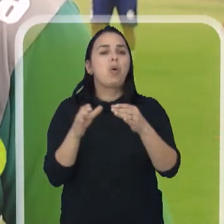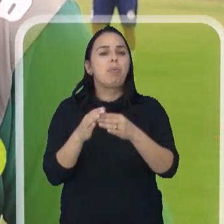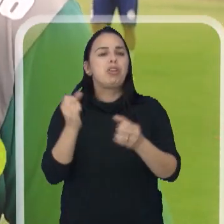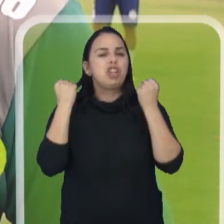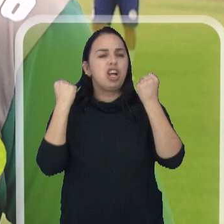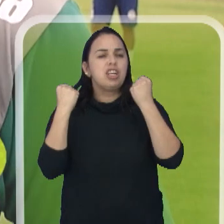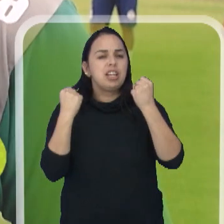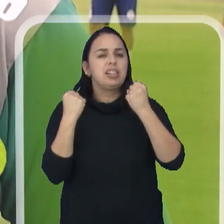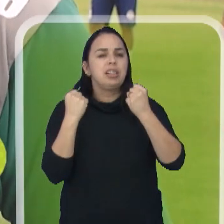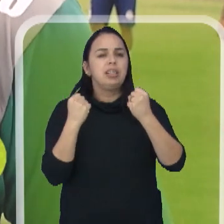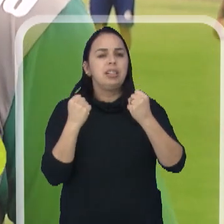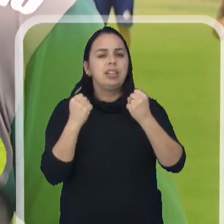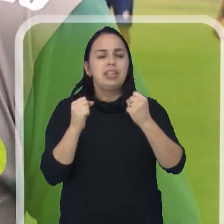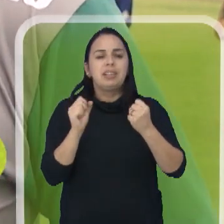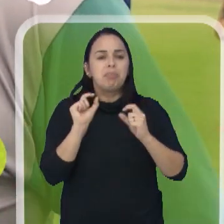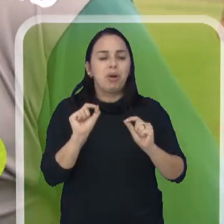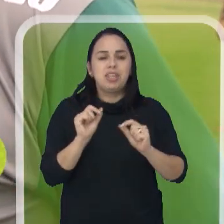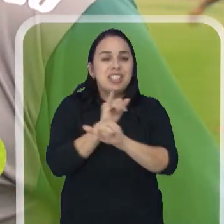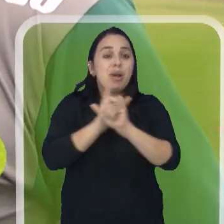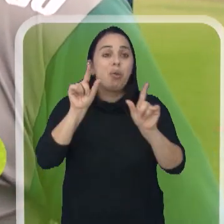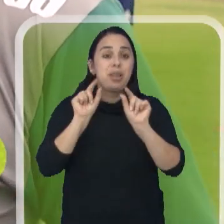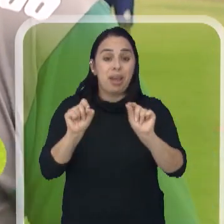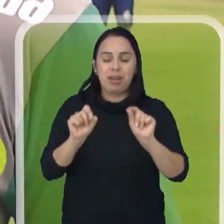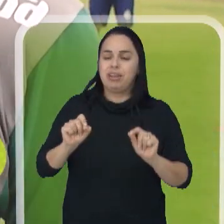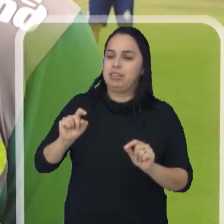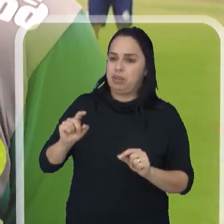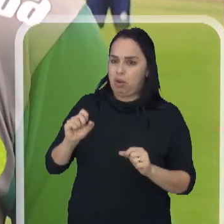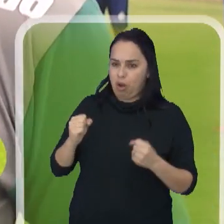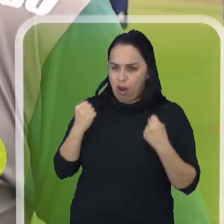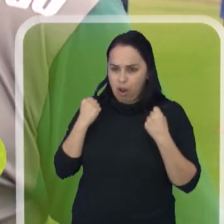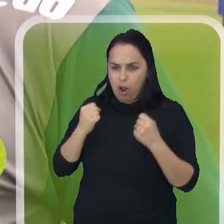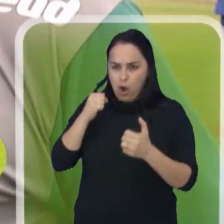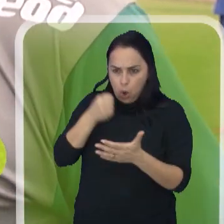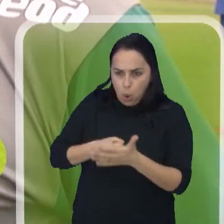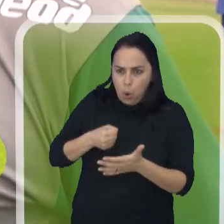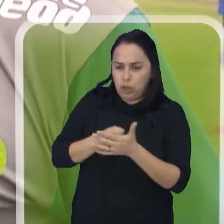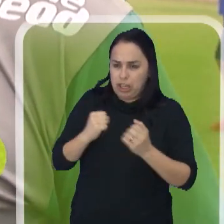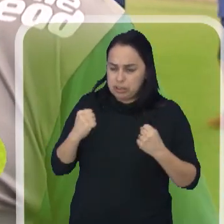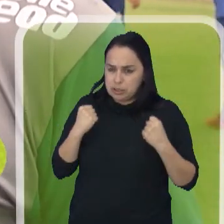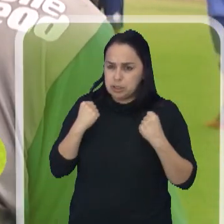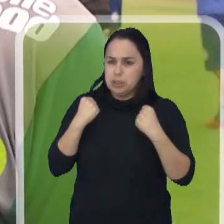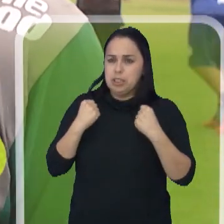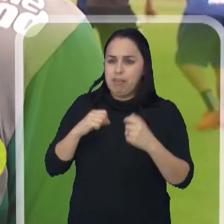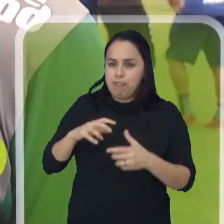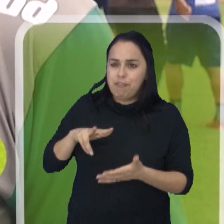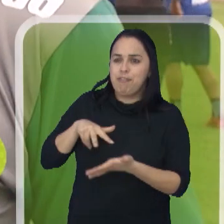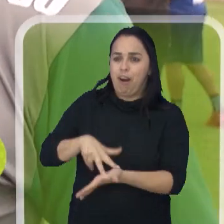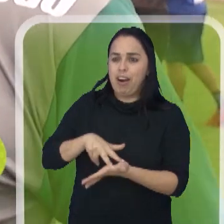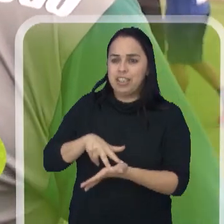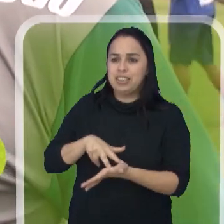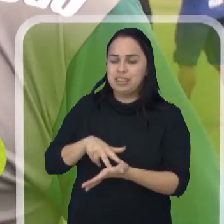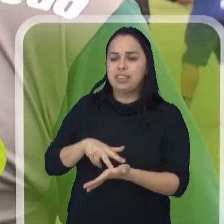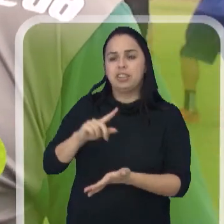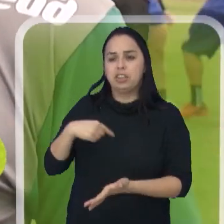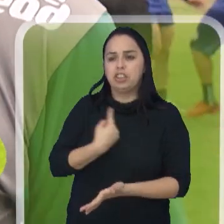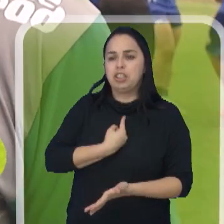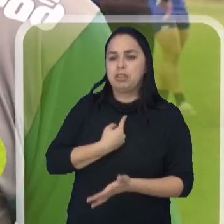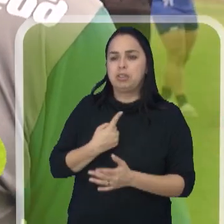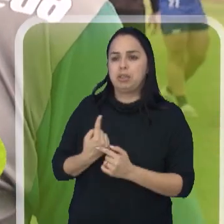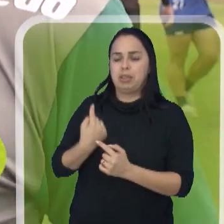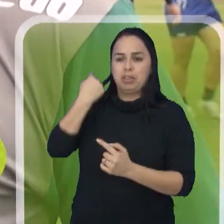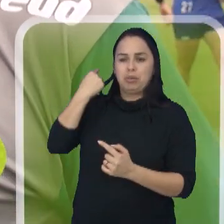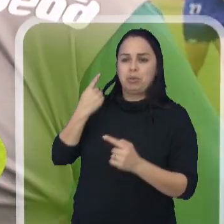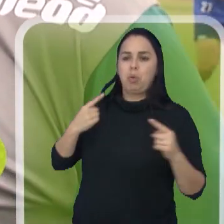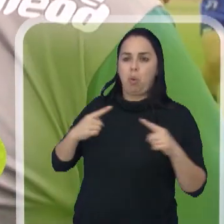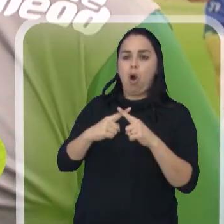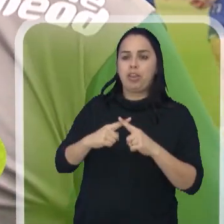José pode esperar nessa primeira partida? Muita luta, muita garra, mesmo jogando fora de casa. A gente mostrou nesse último jogo contra o Suzano a